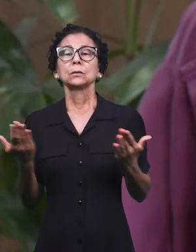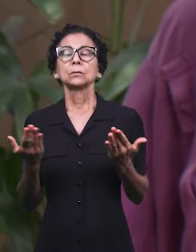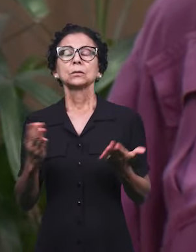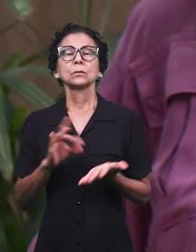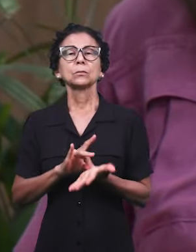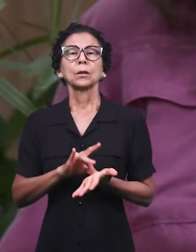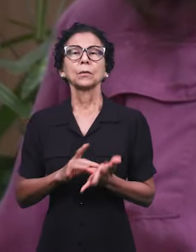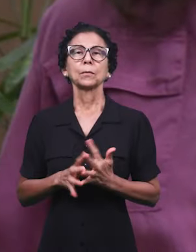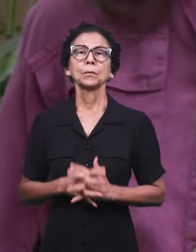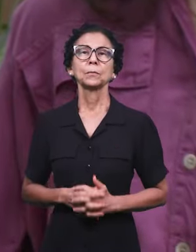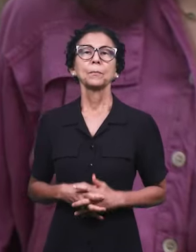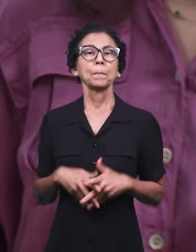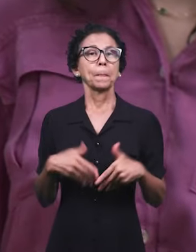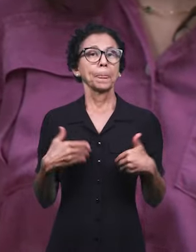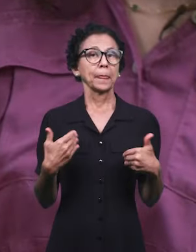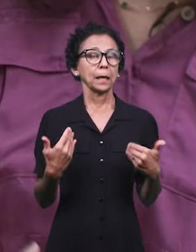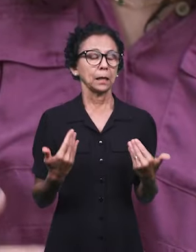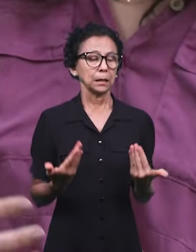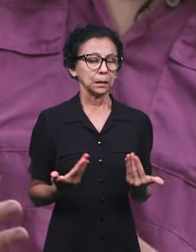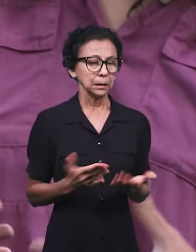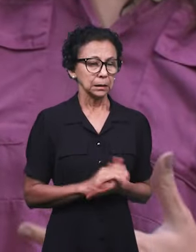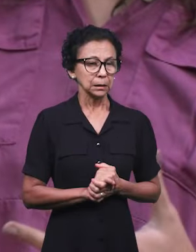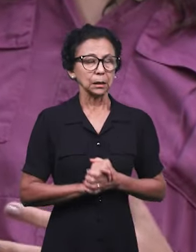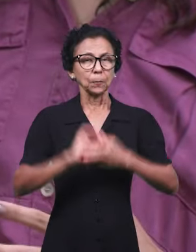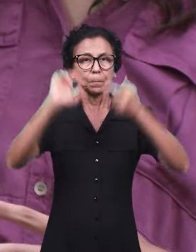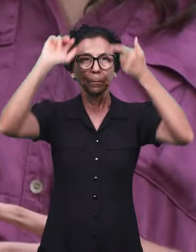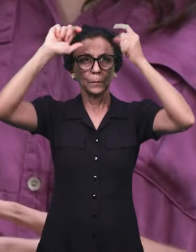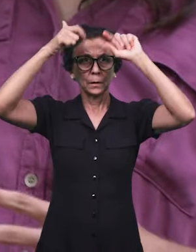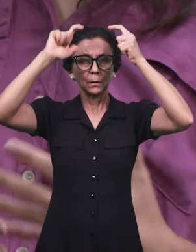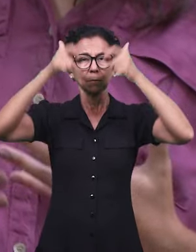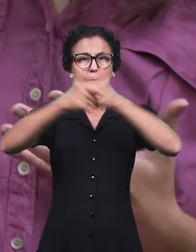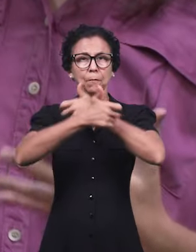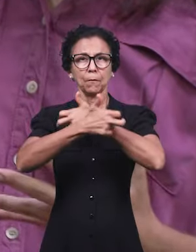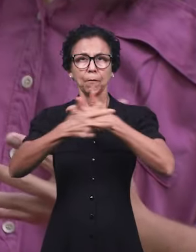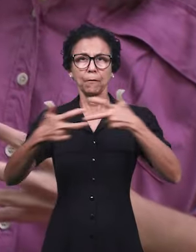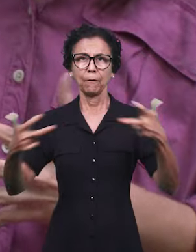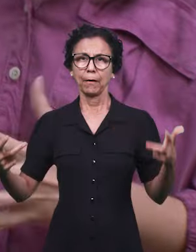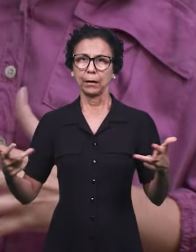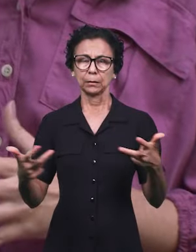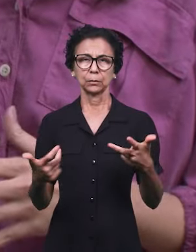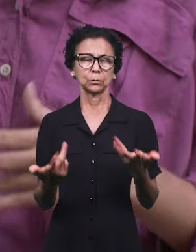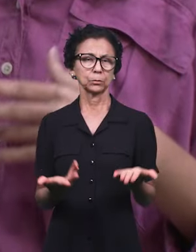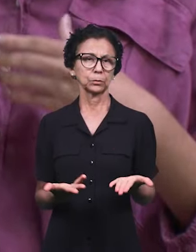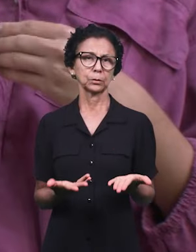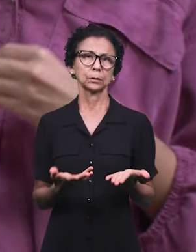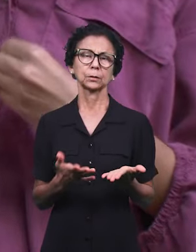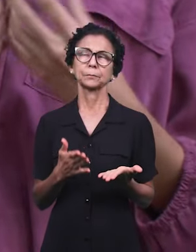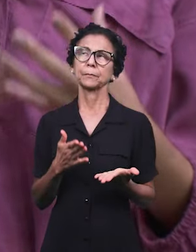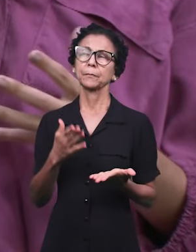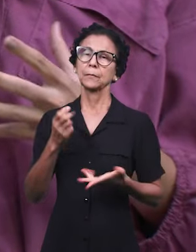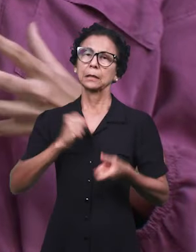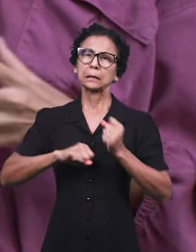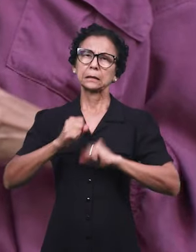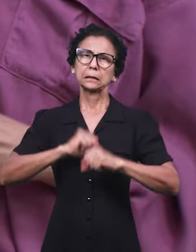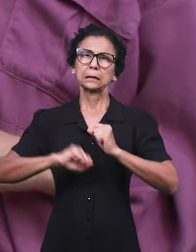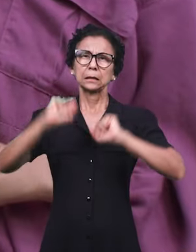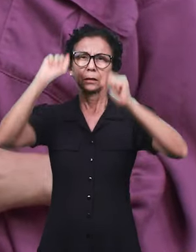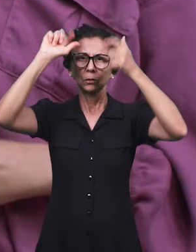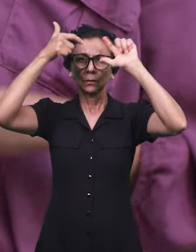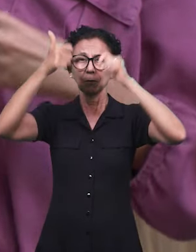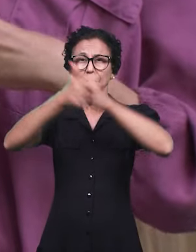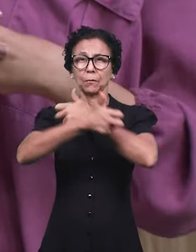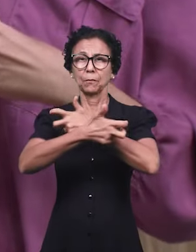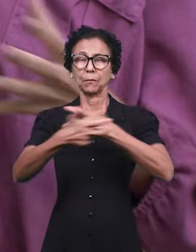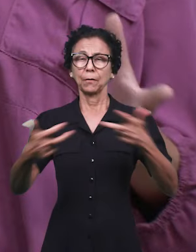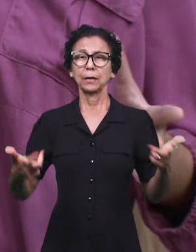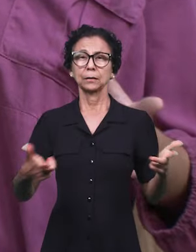dia? Então, a causa de um transtorno, né, é multifatorial. Então, um transtorno de ansiedade, ele é